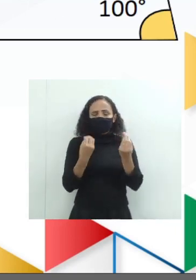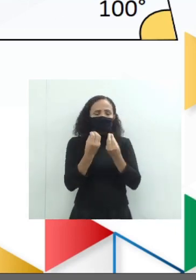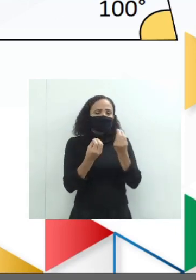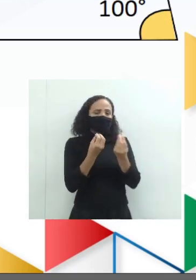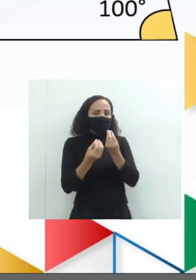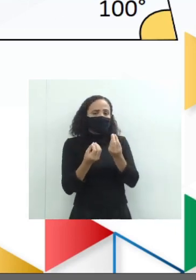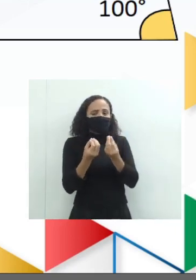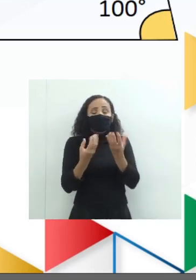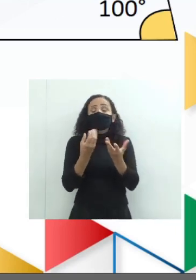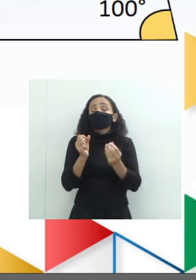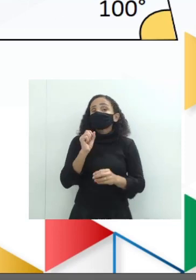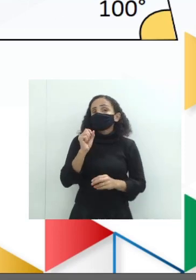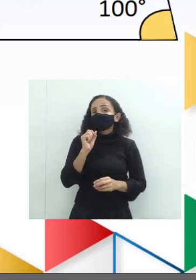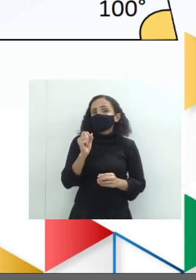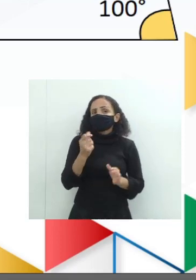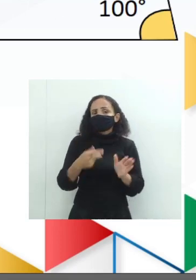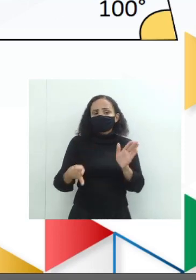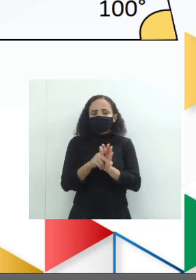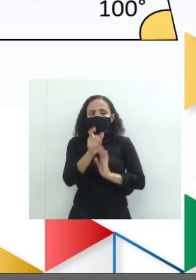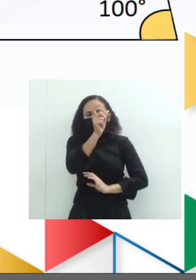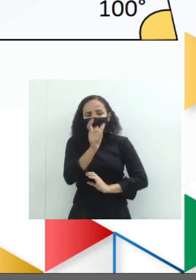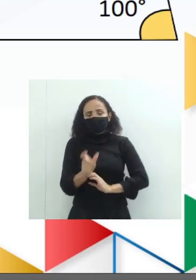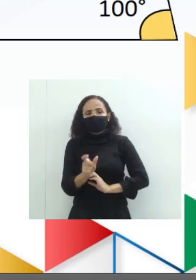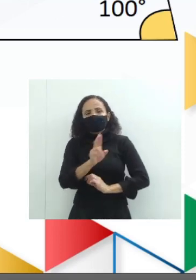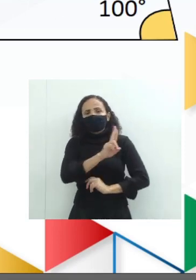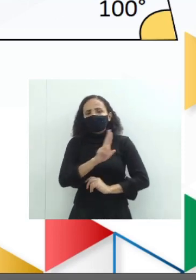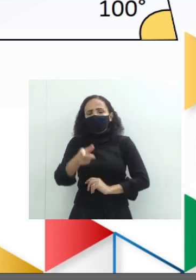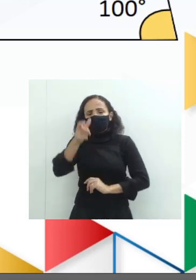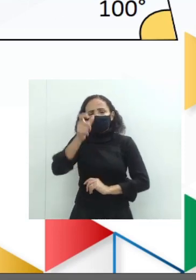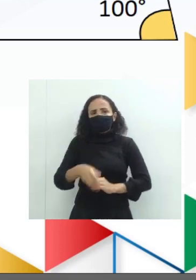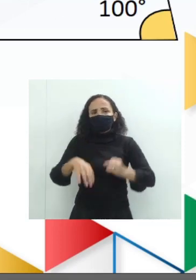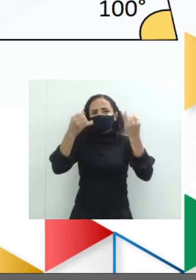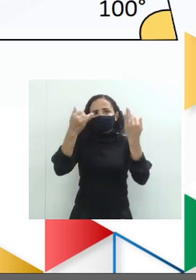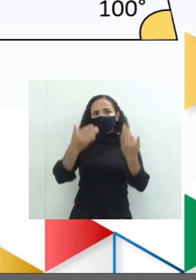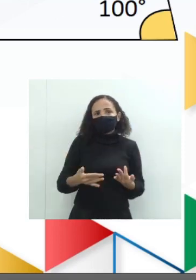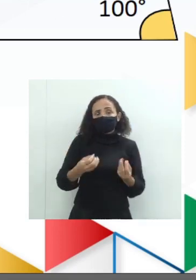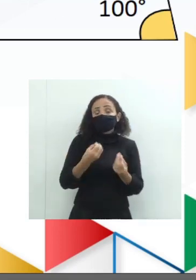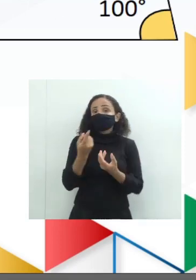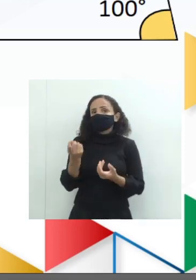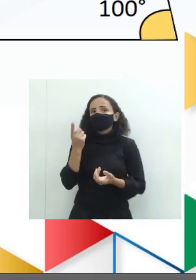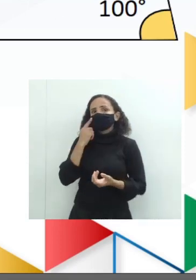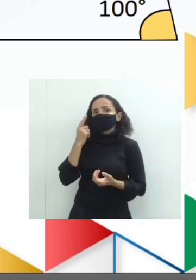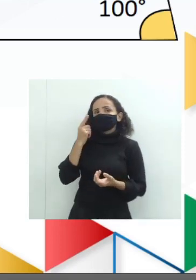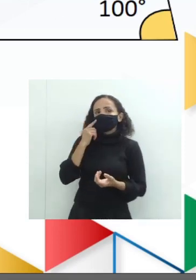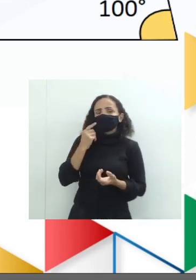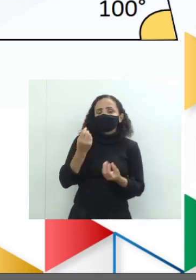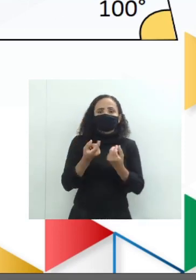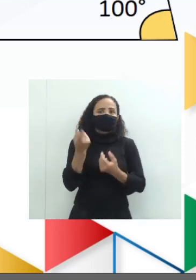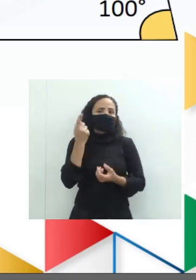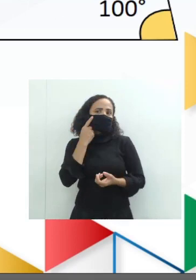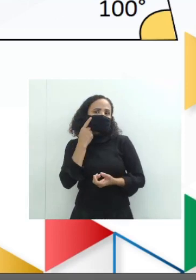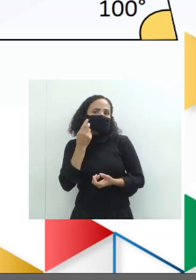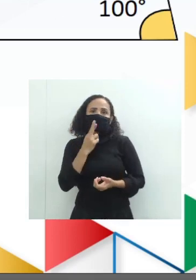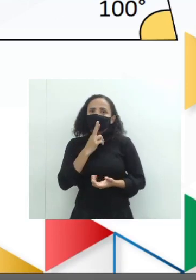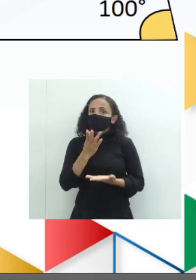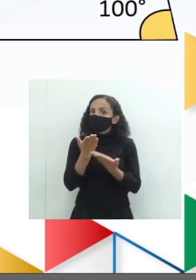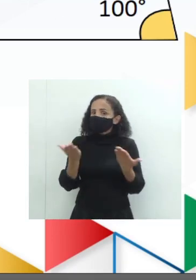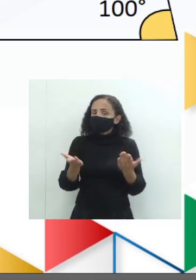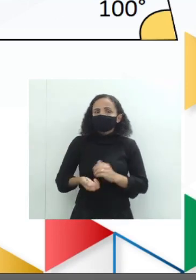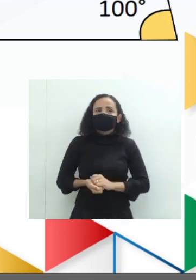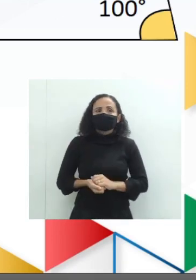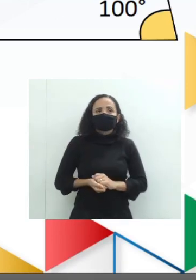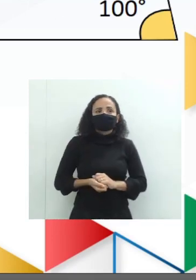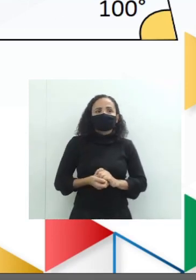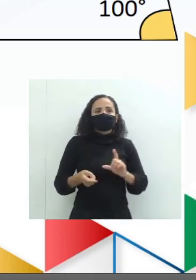igual, látero, lado. É o próprio nome já classifica ele, tá bom? Então, é um triângulo equilátero, letra B. Na